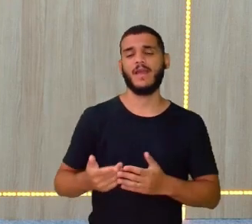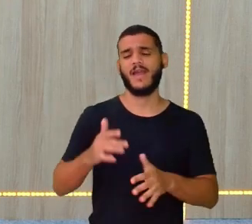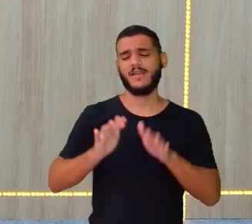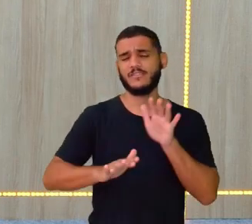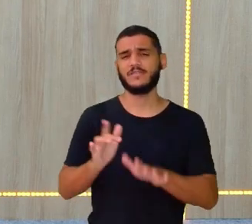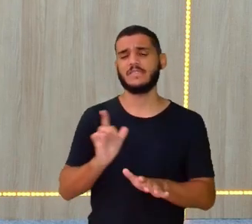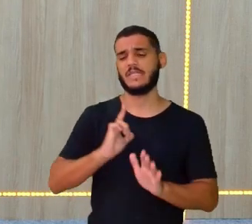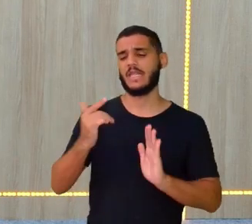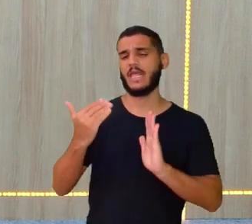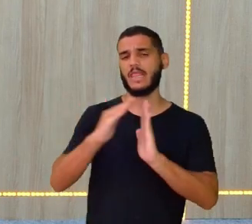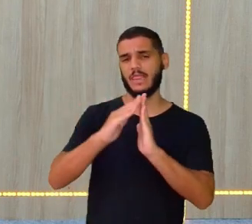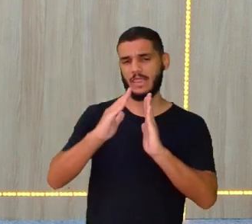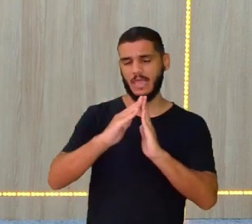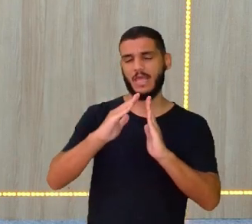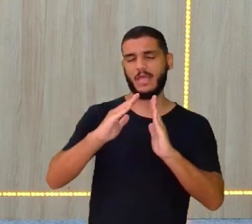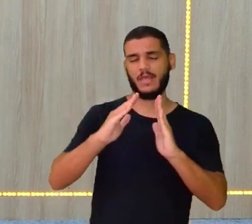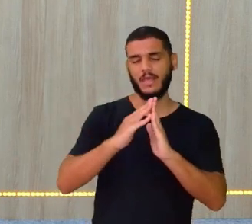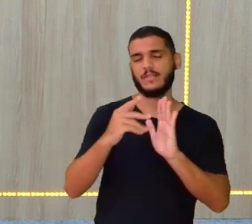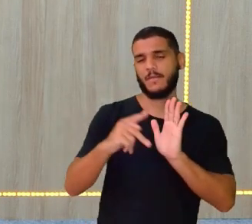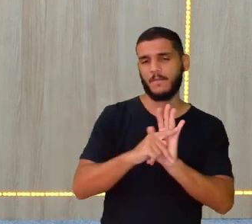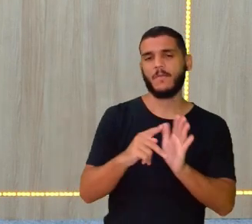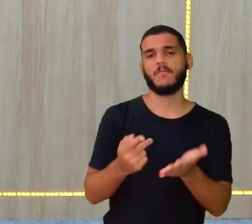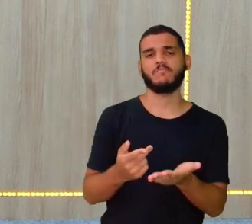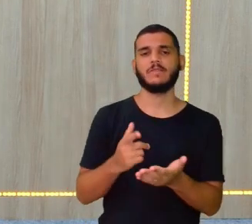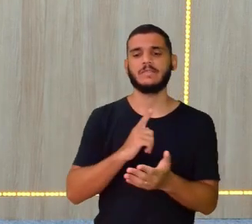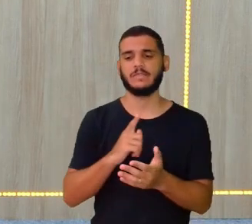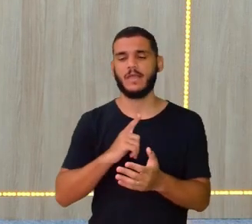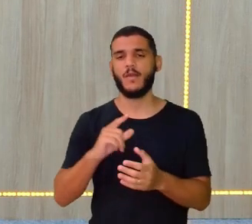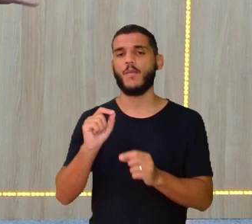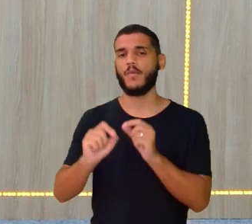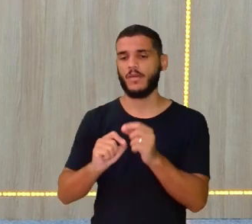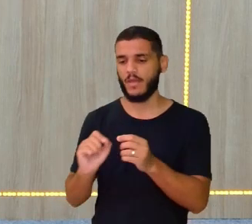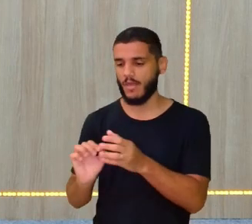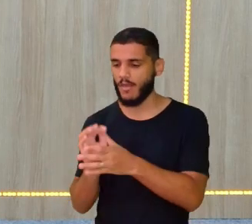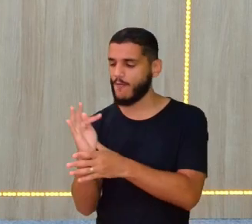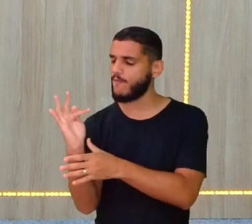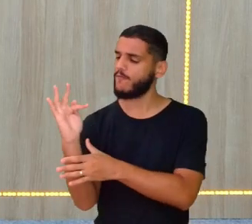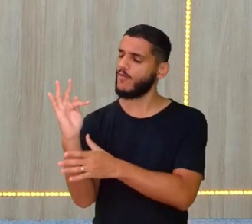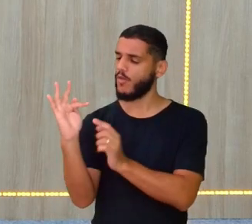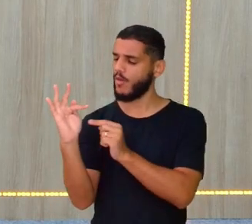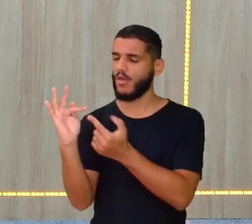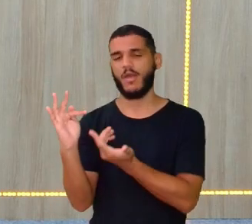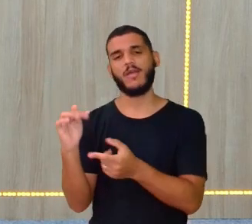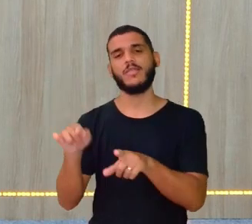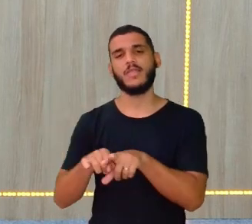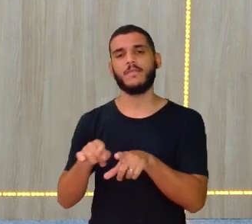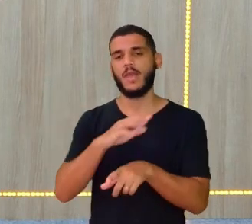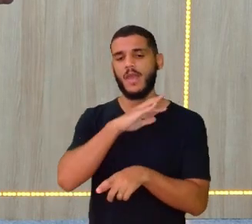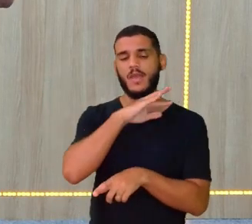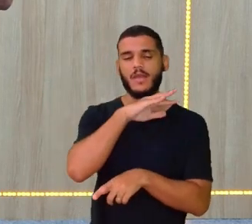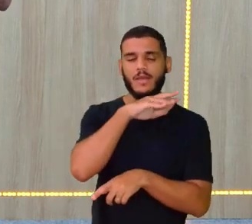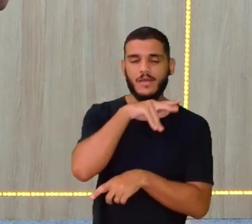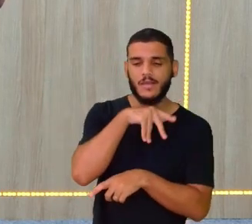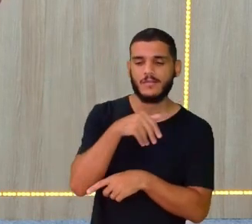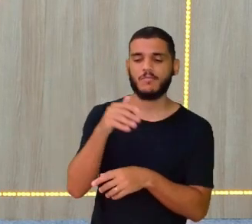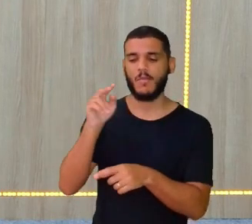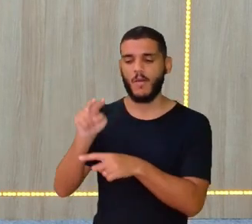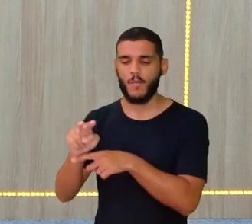na sua casa tem uma plantinha, tem um animal de estimação, não é? No